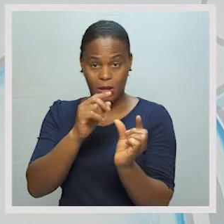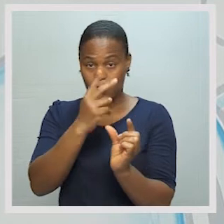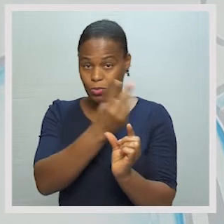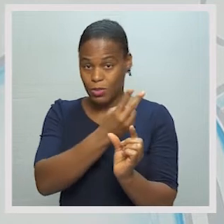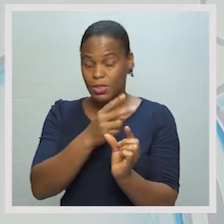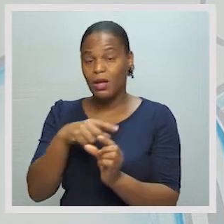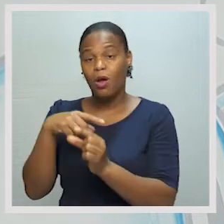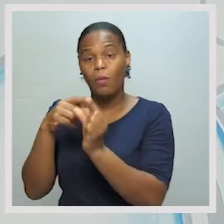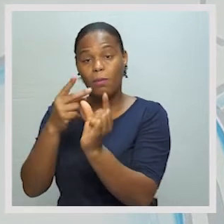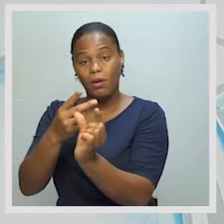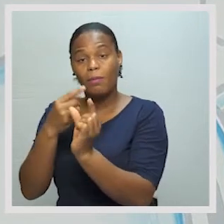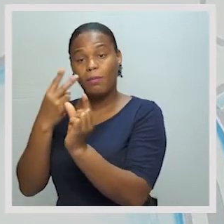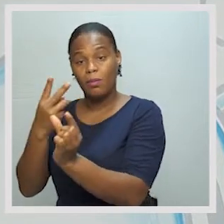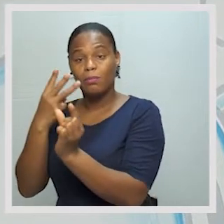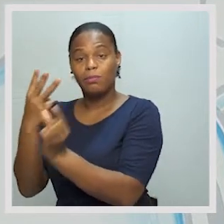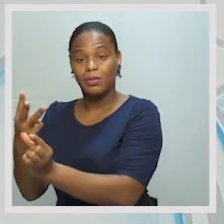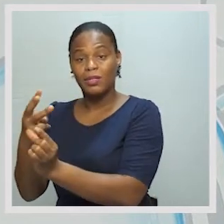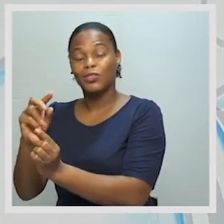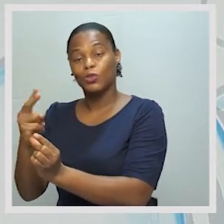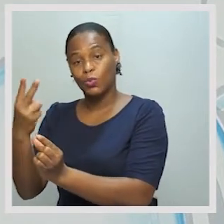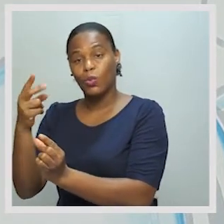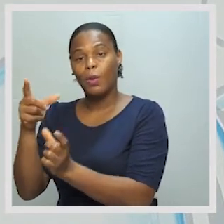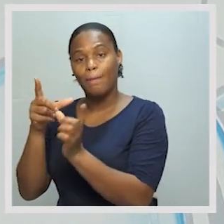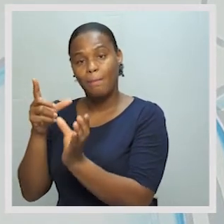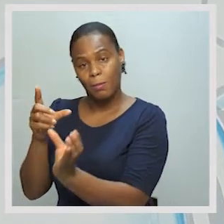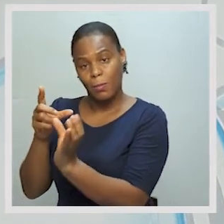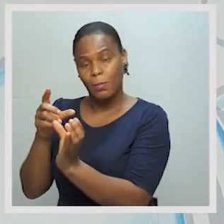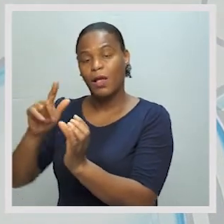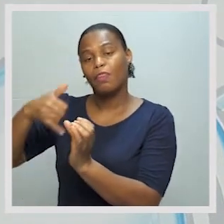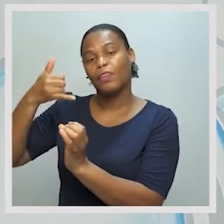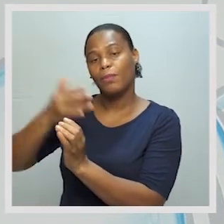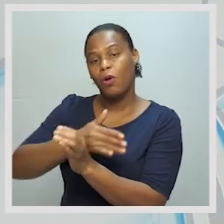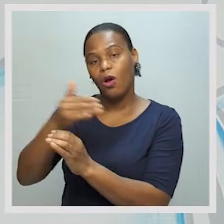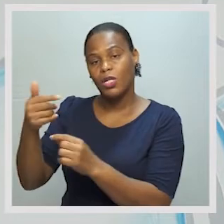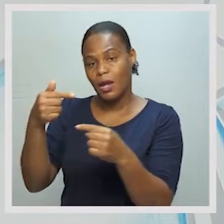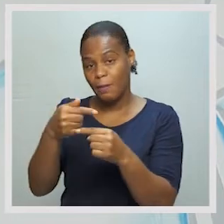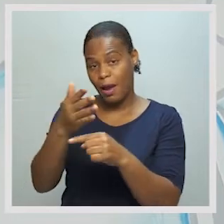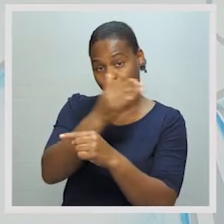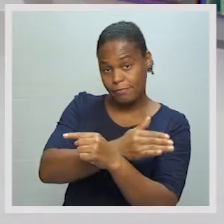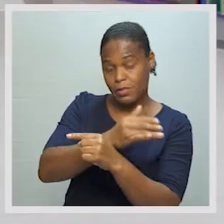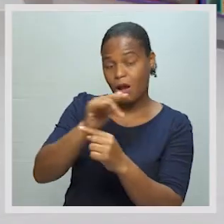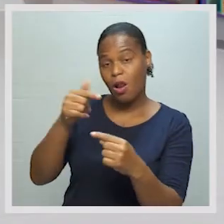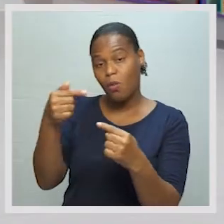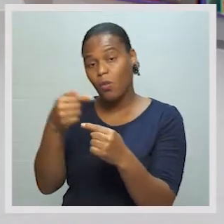3 termos no segundo membro, que é o que está depois do sinal igual.